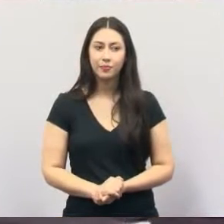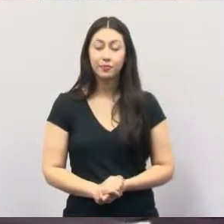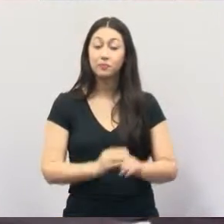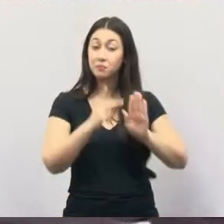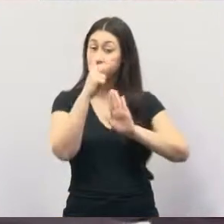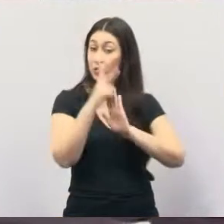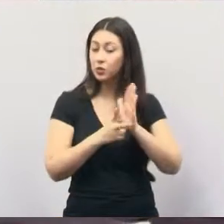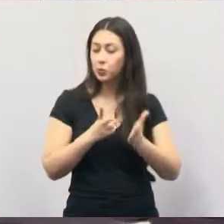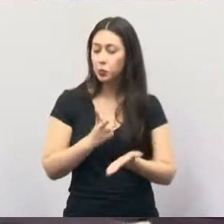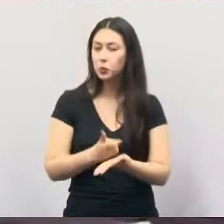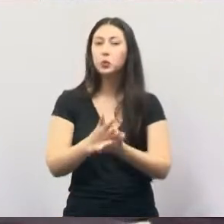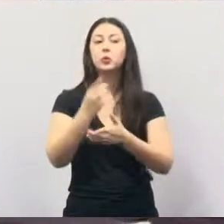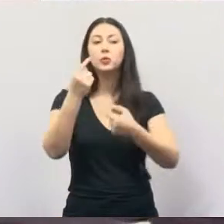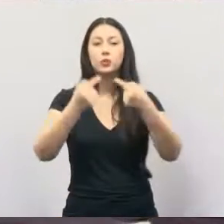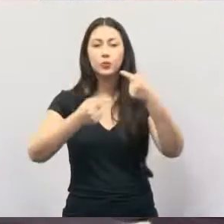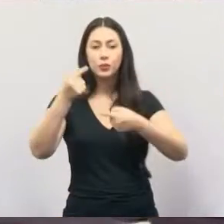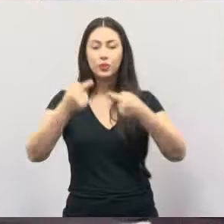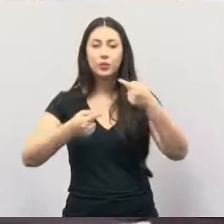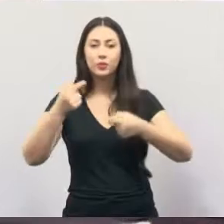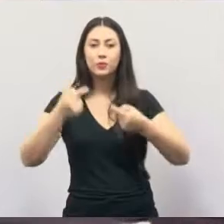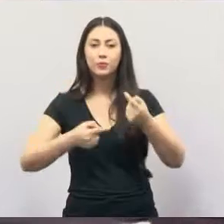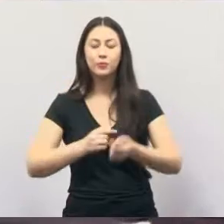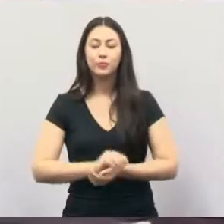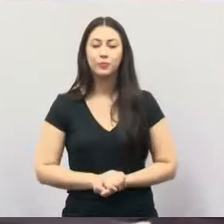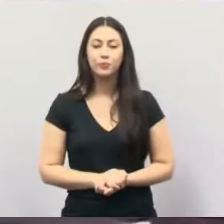O projeto continua em discussão.